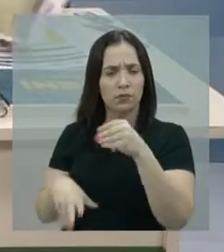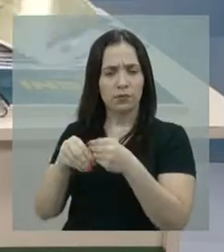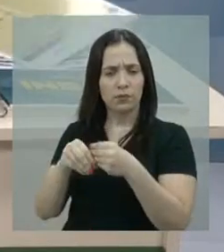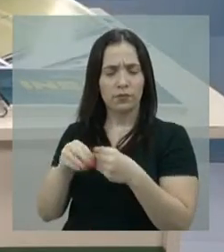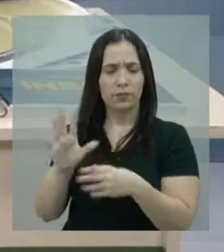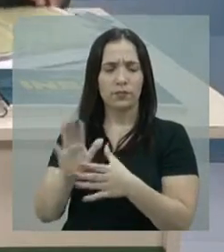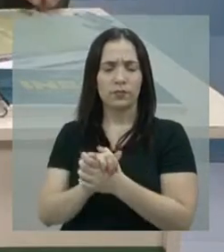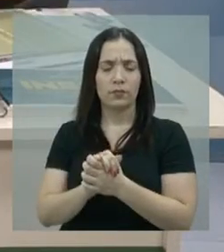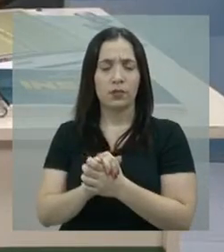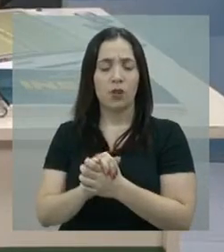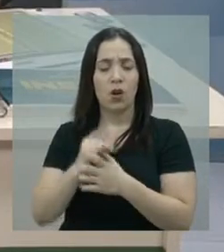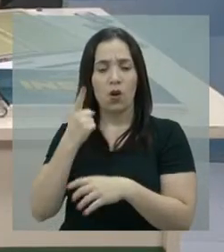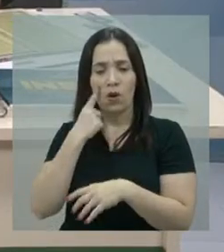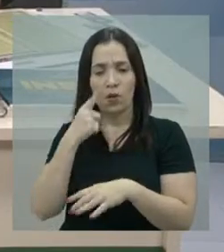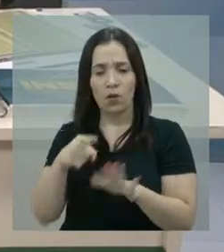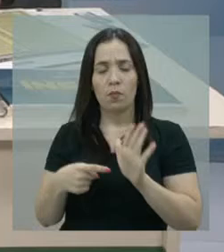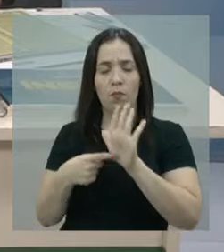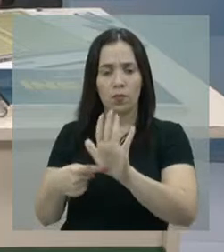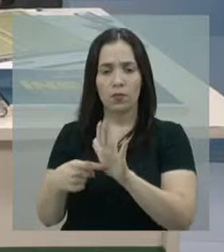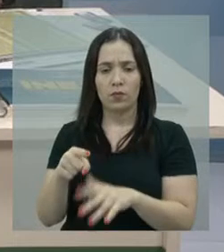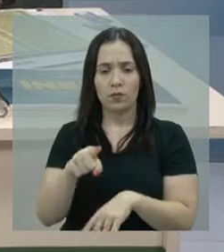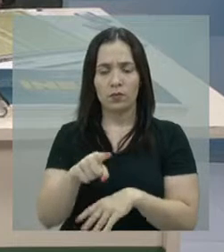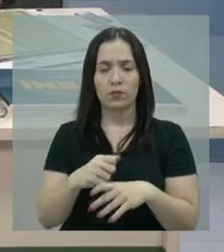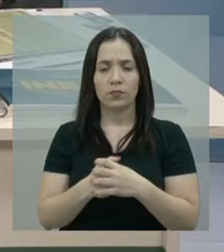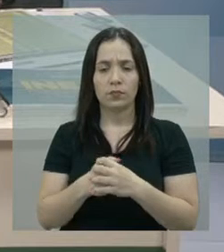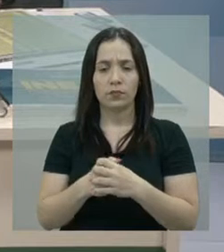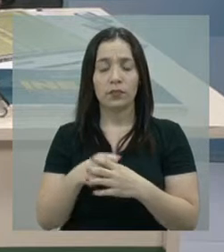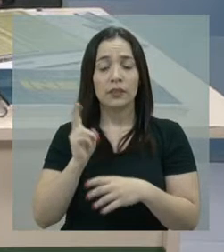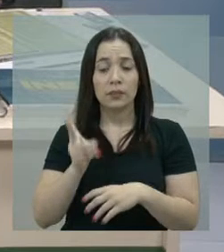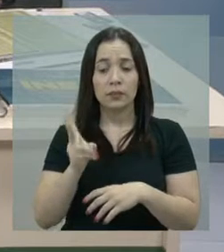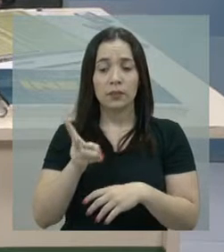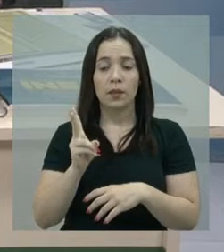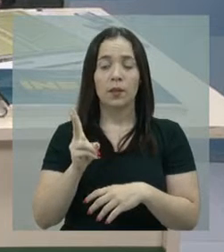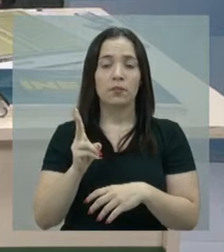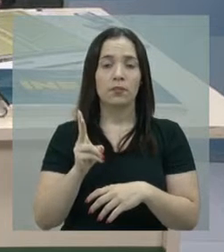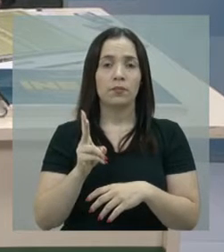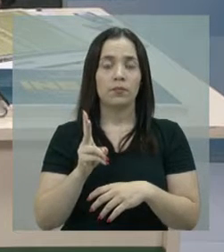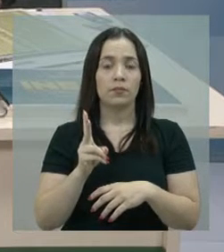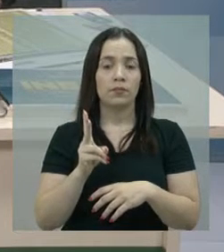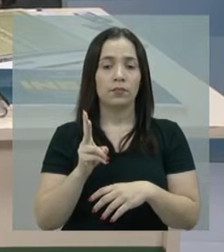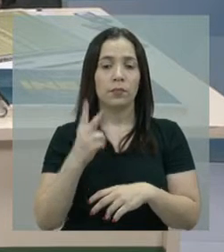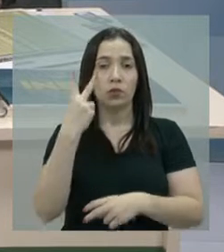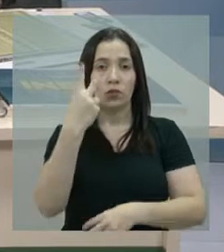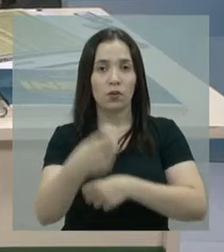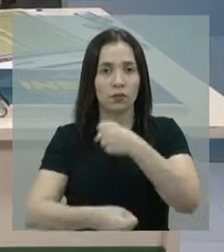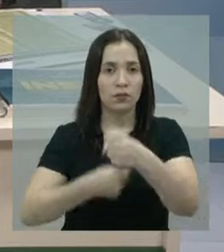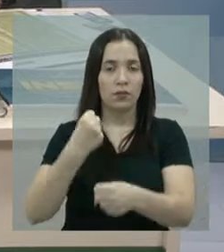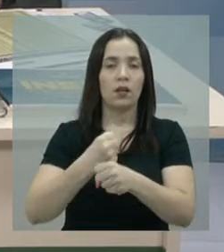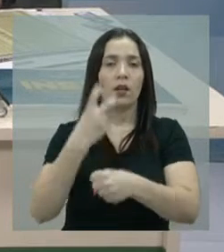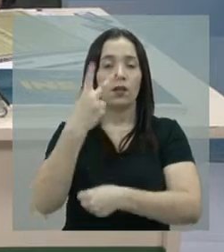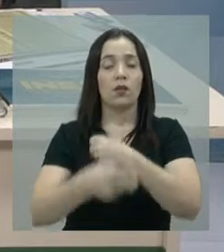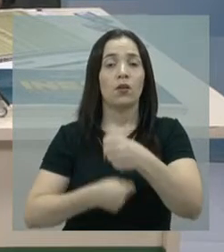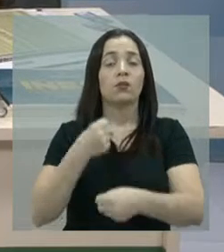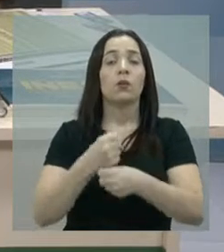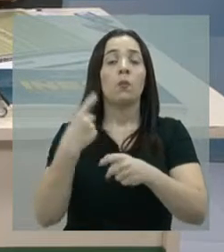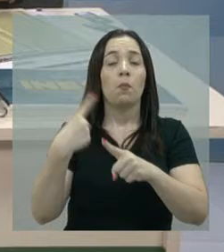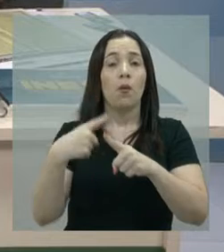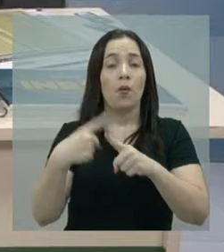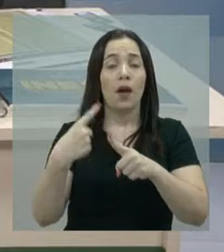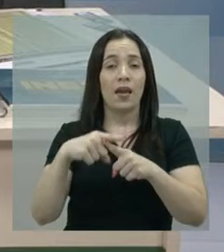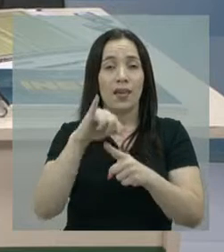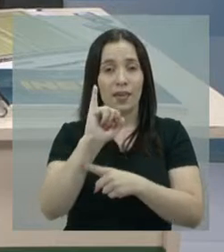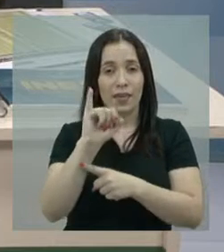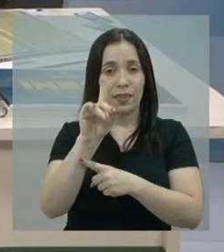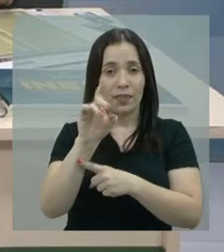uma... Ranqueando bienalmente, já que o IDEB é um exame nacional feito a